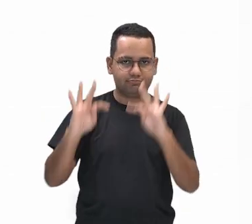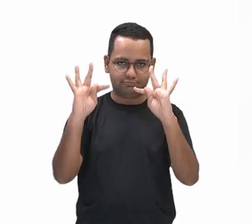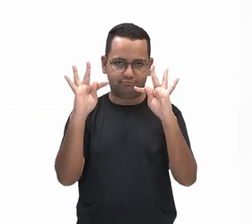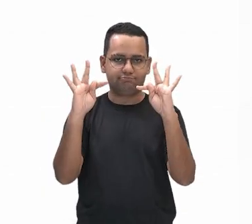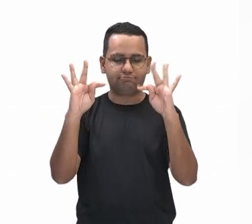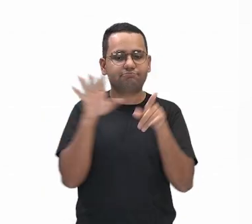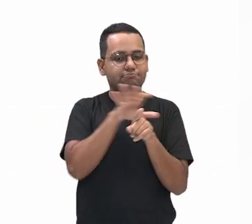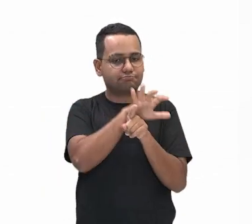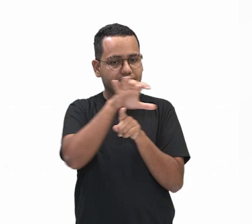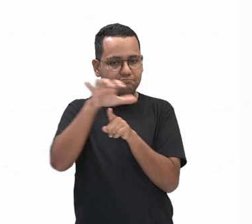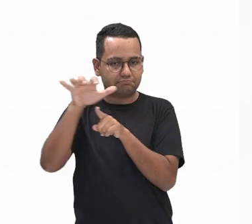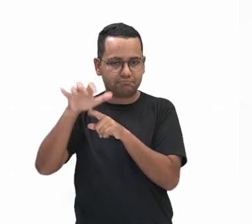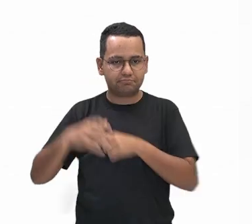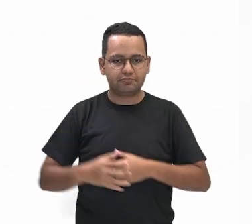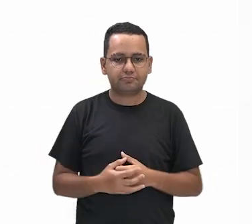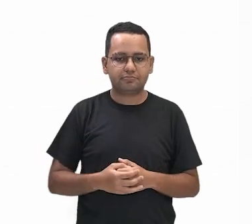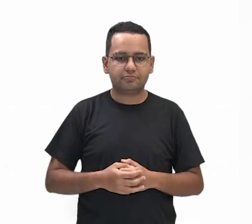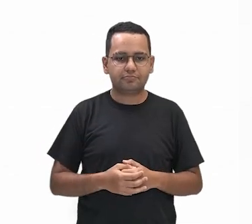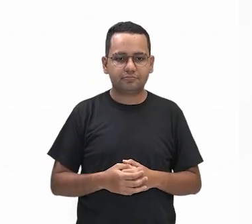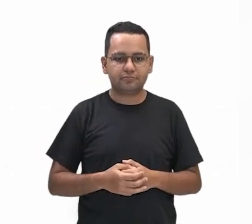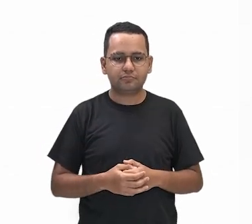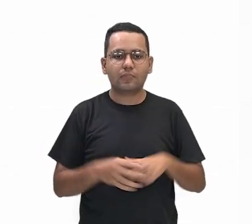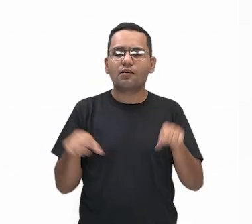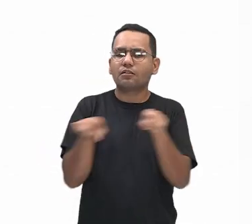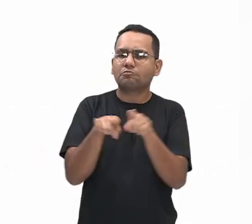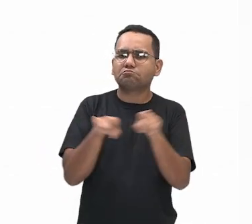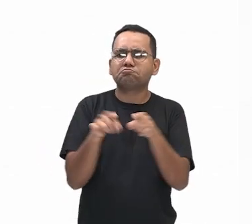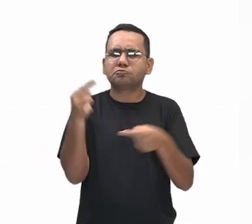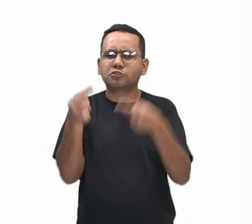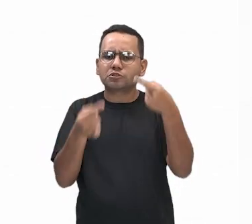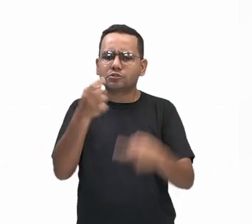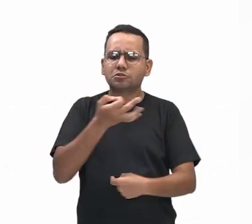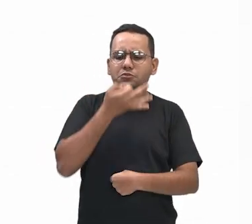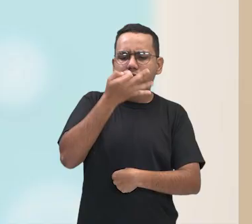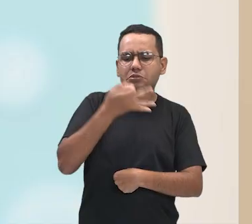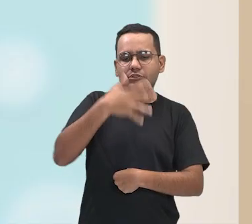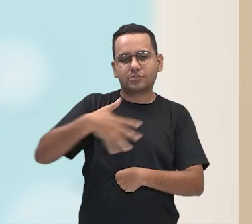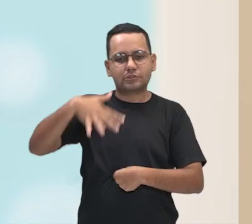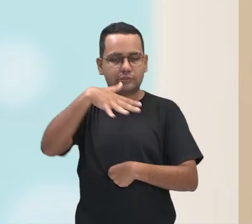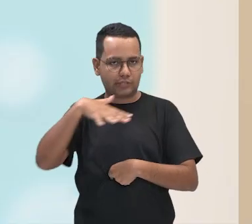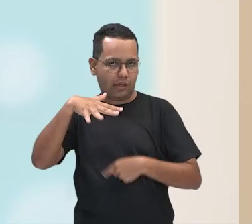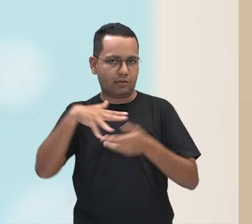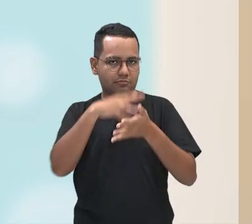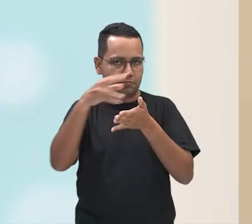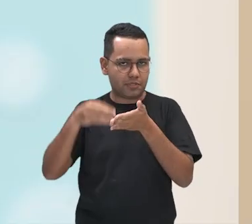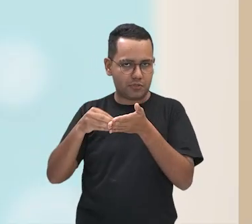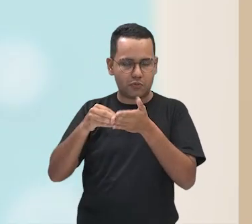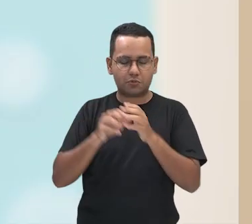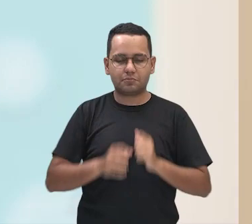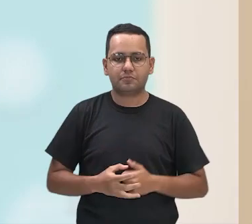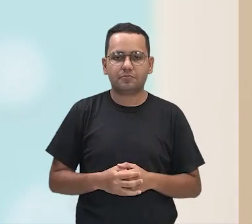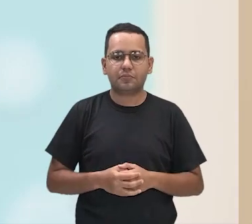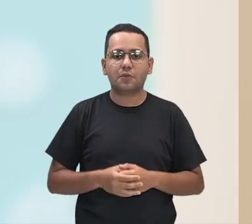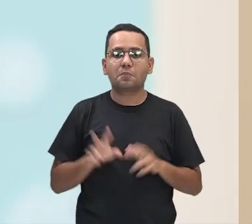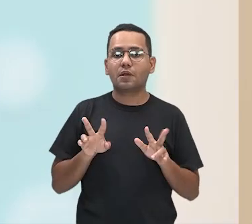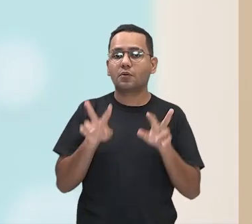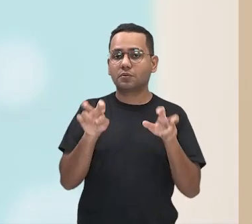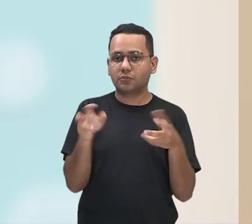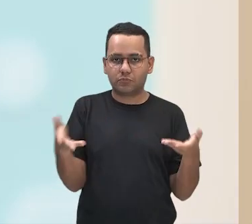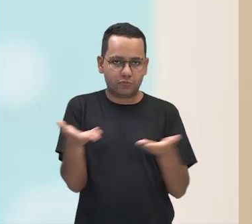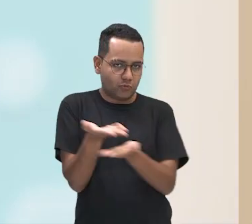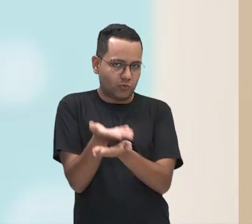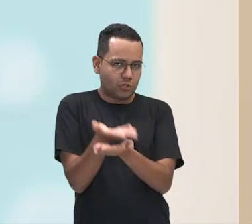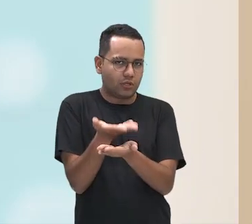impactos das TDIC e o diálogo crítico do sujeito amazônico. Então, nesta aula, nós vamos conversar um pouco sobre